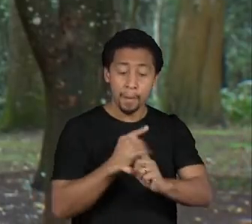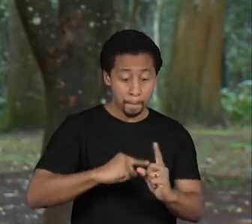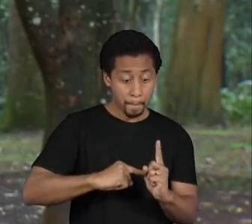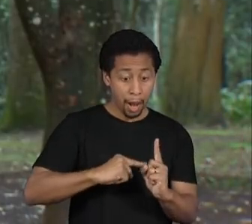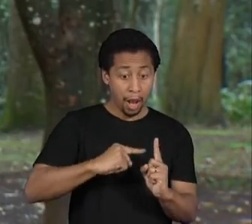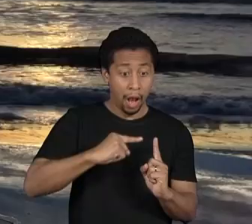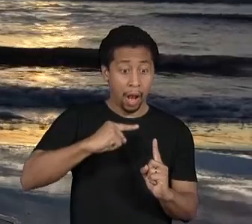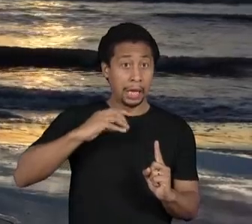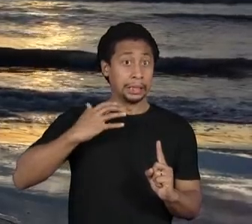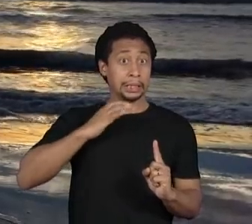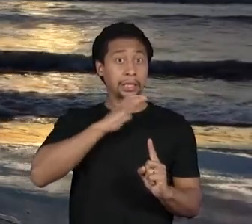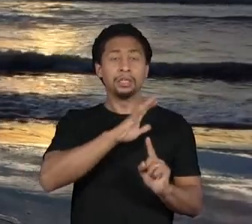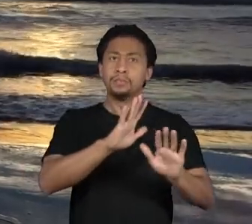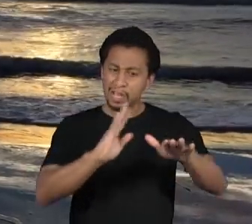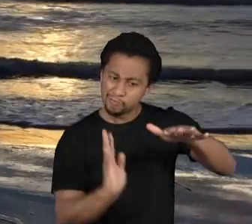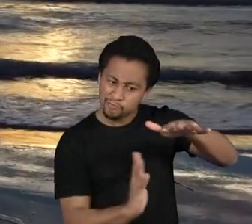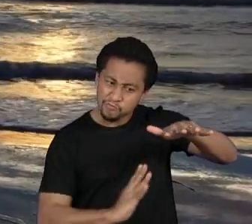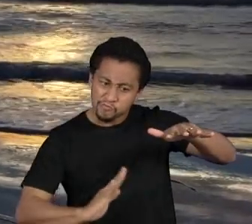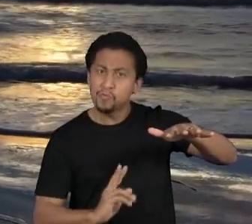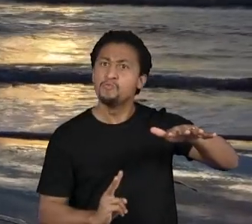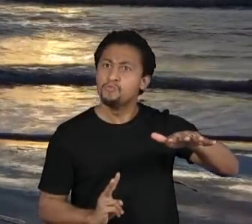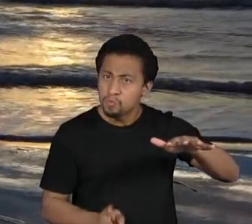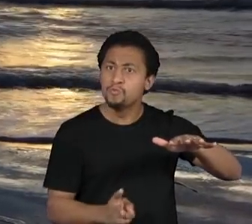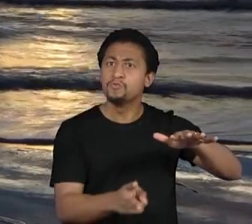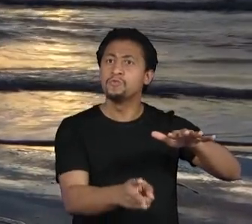média global.